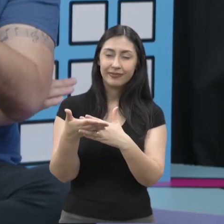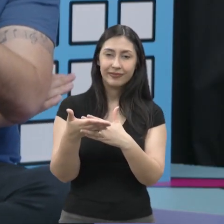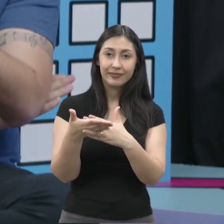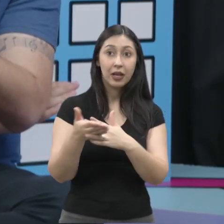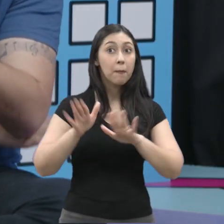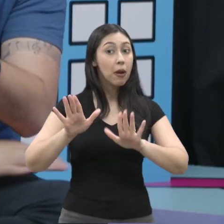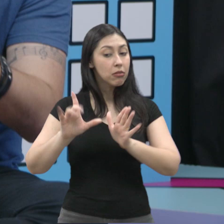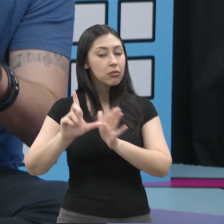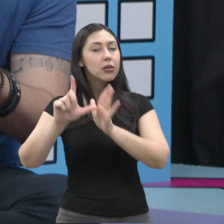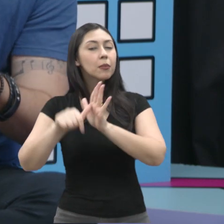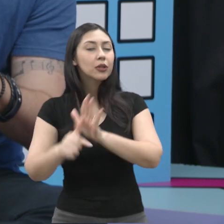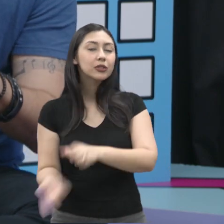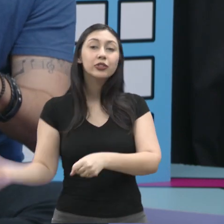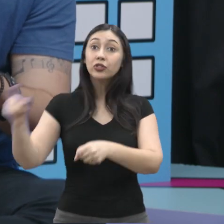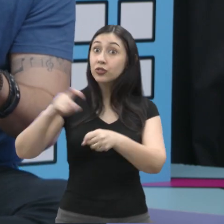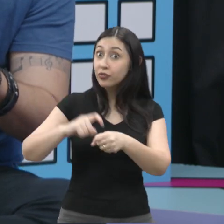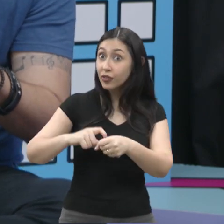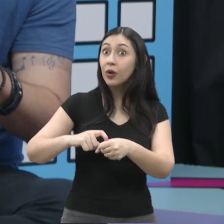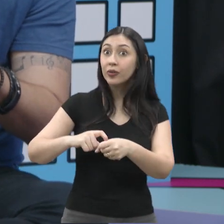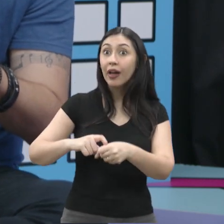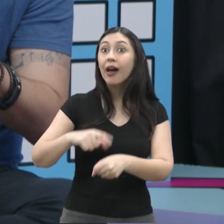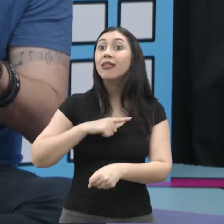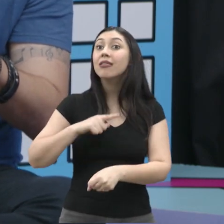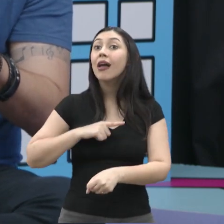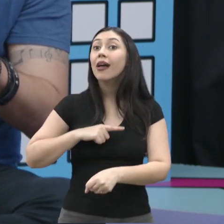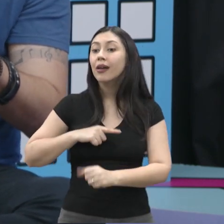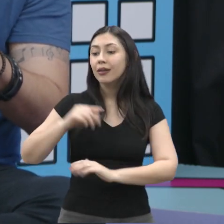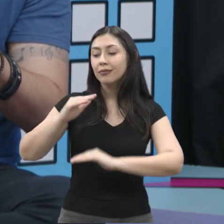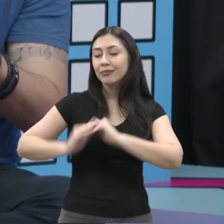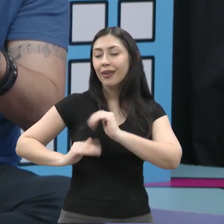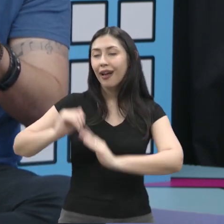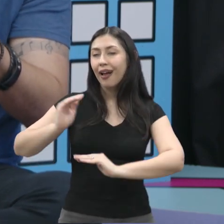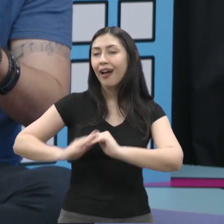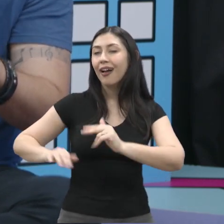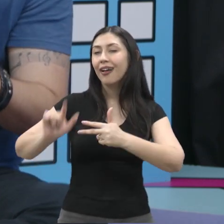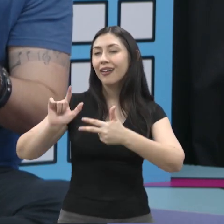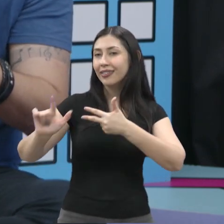rápido intervalo, mas daqui a pouco a gente volta e olha só, tem o nosso